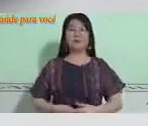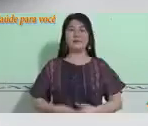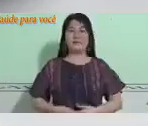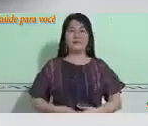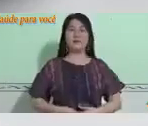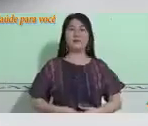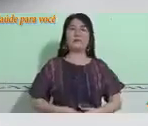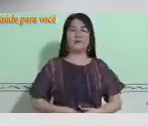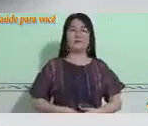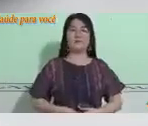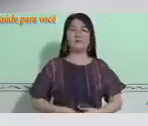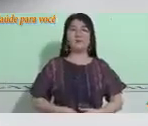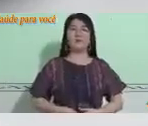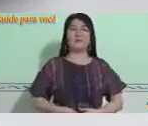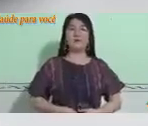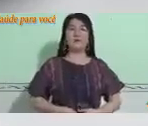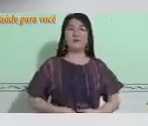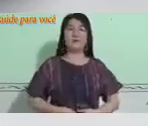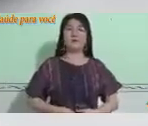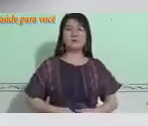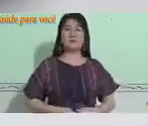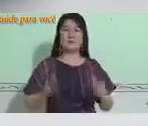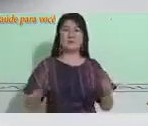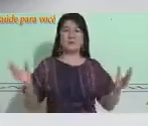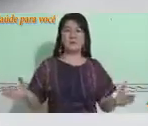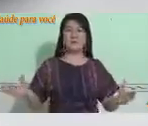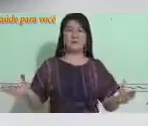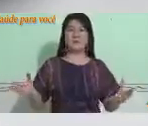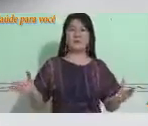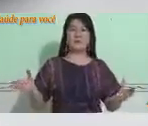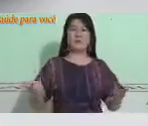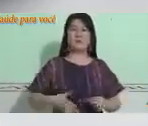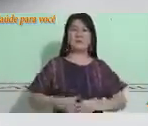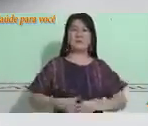sintomas desagradáveis devem desaparecer em poucos dias.